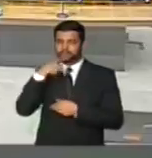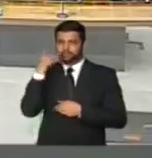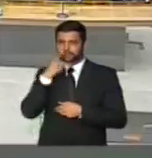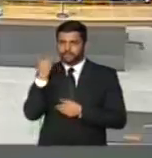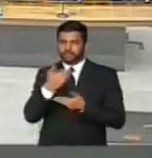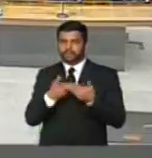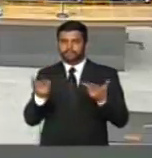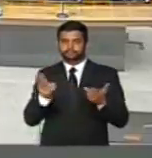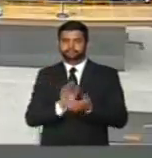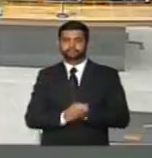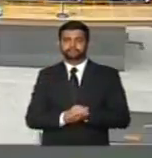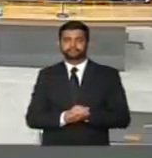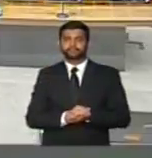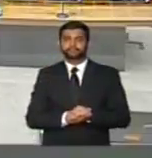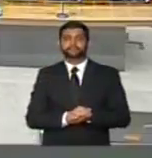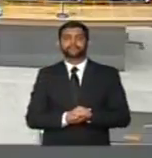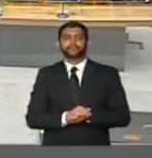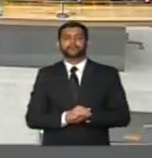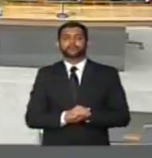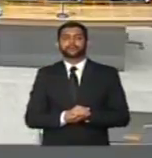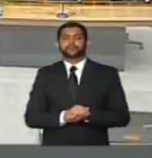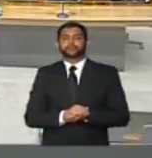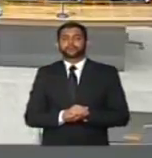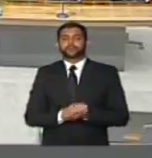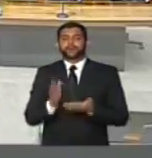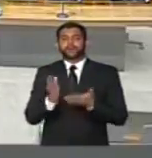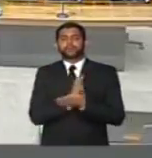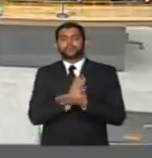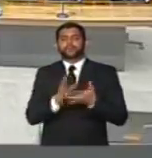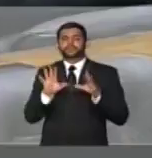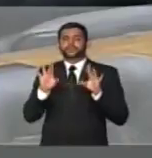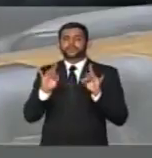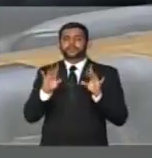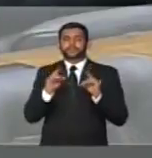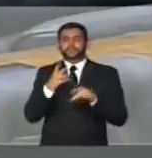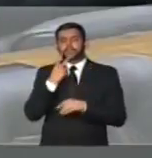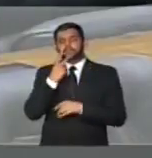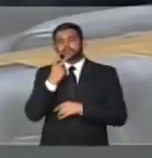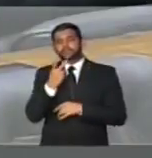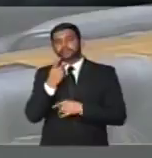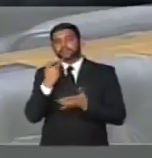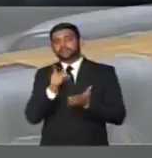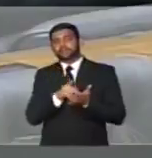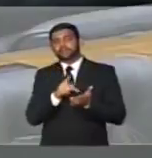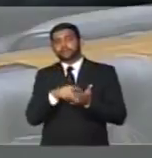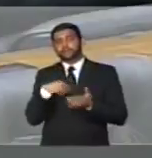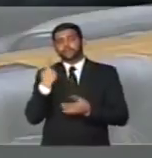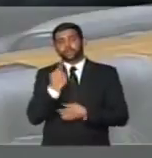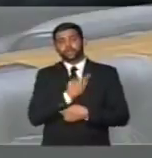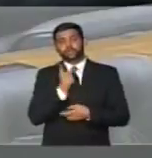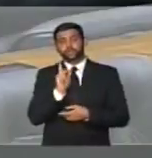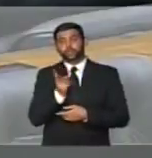uma questão climática. Há alguns cientistas que colocam que, na realidade, nós nunca enfrentamos a